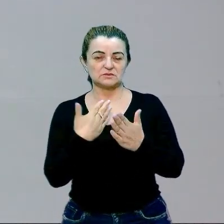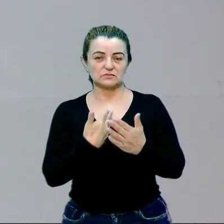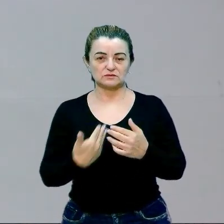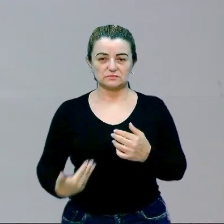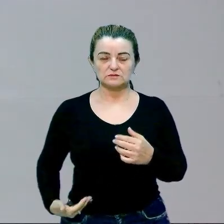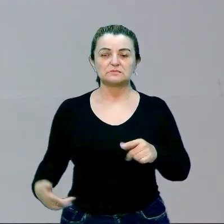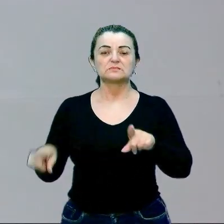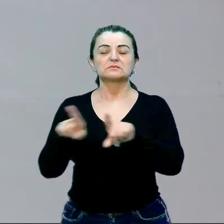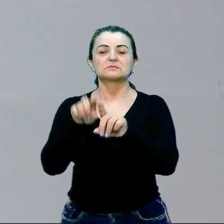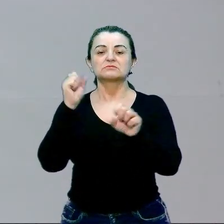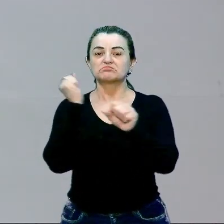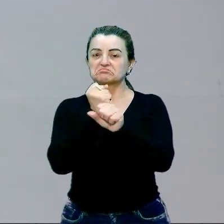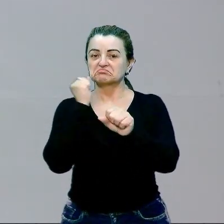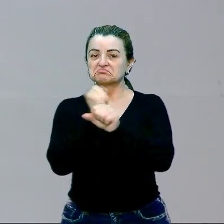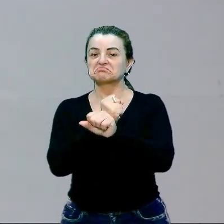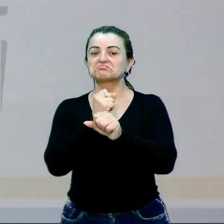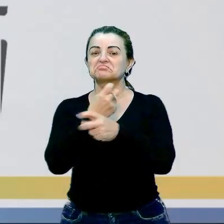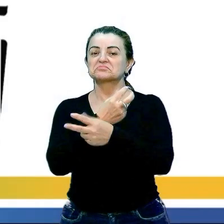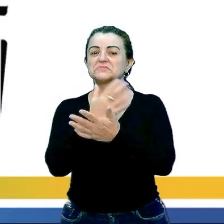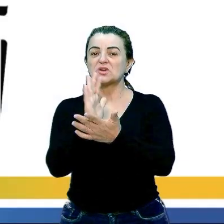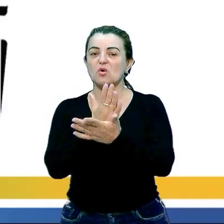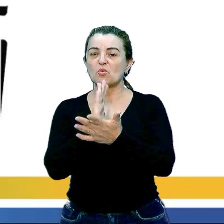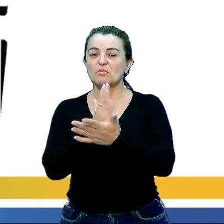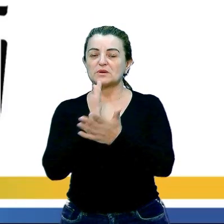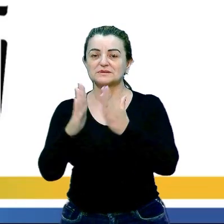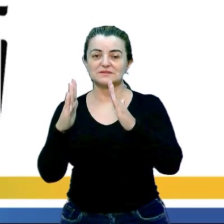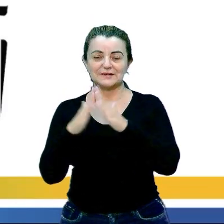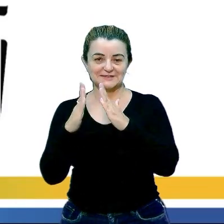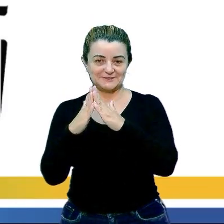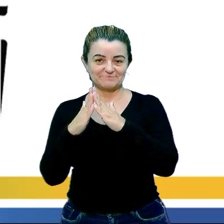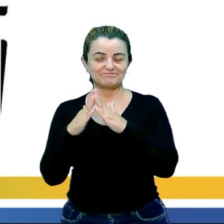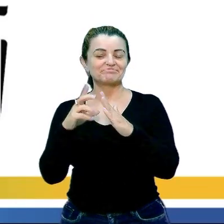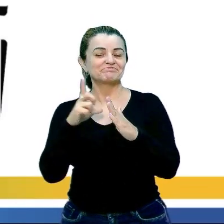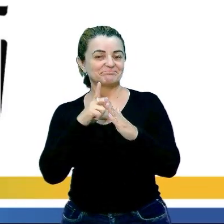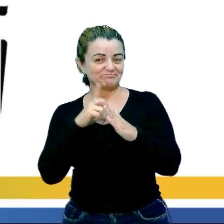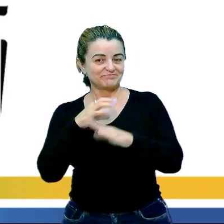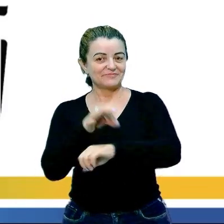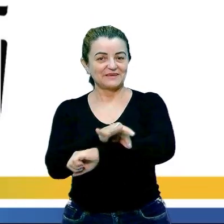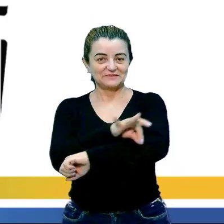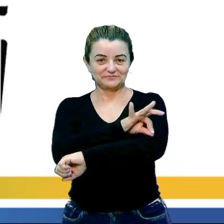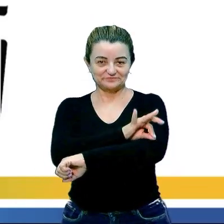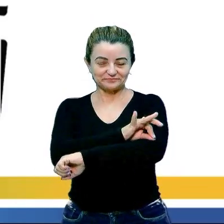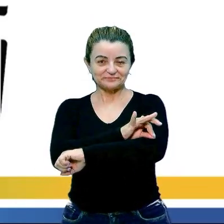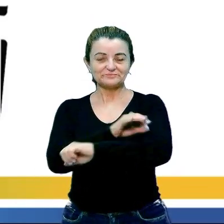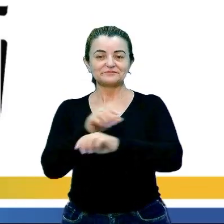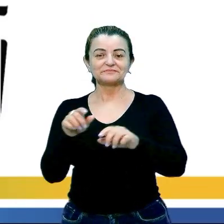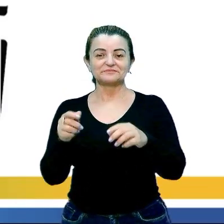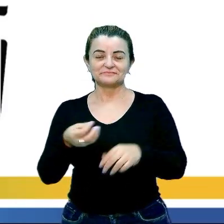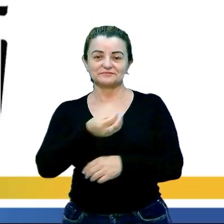nas construções de algumas casas. Então, nós temos também na arquitetura e na arte essa